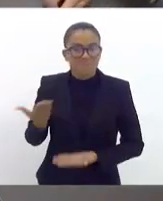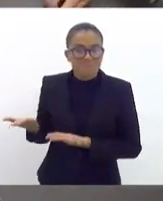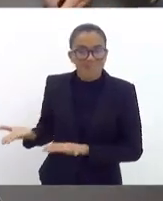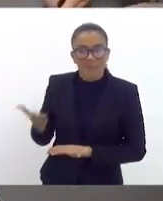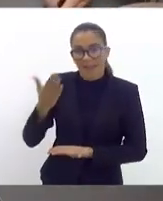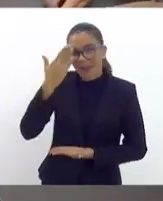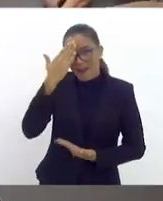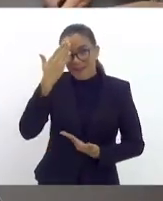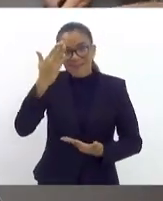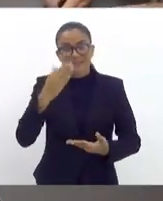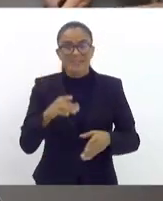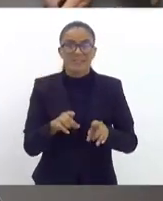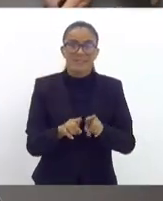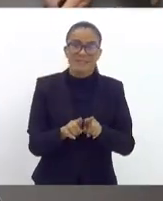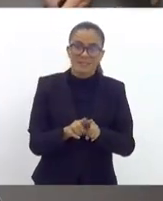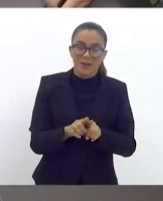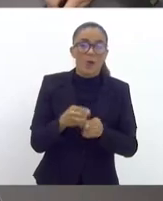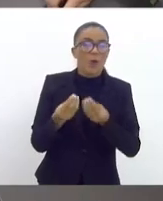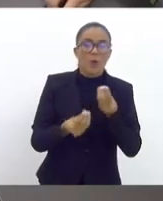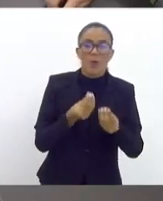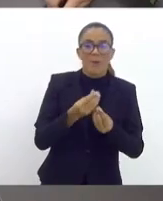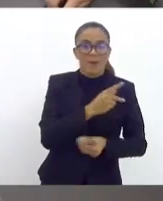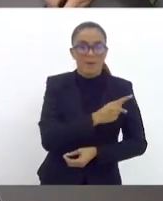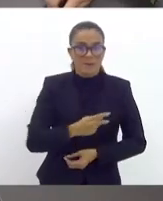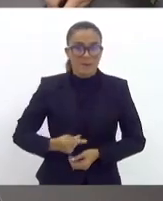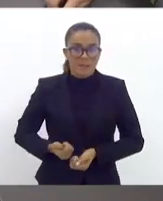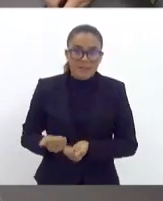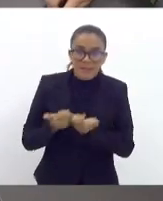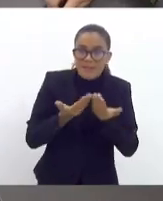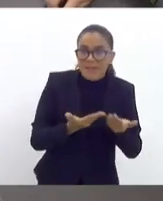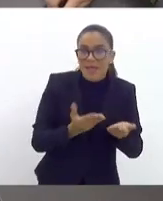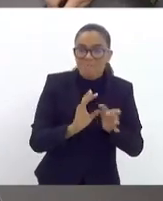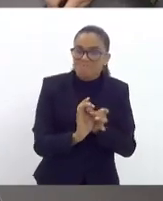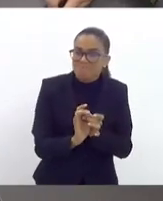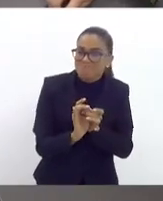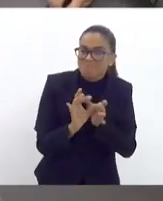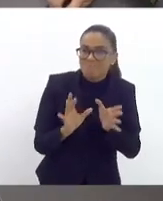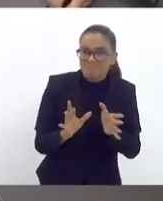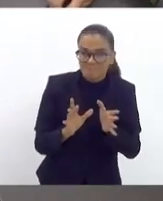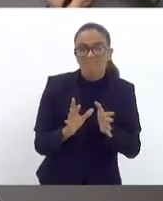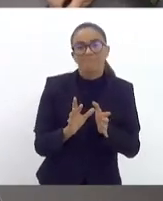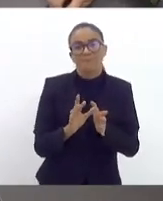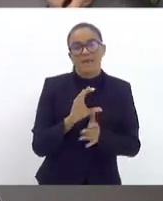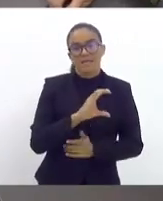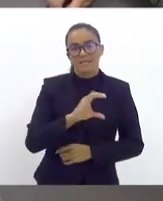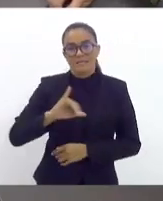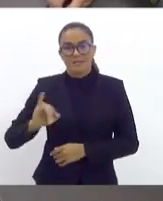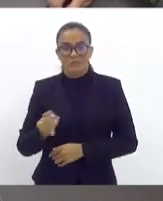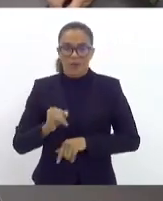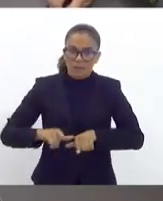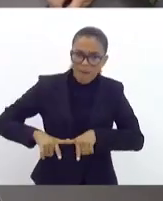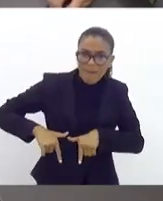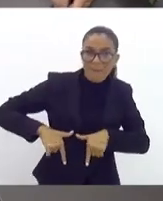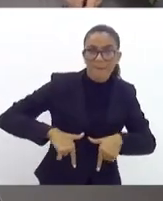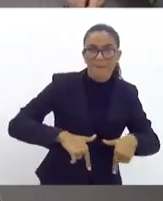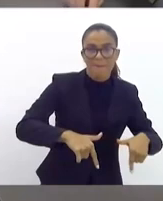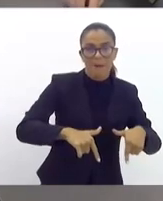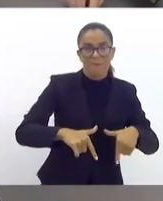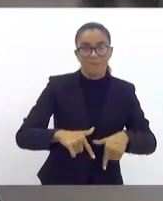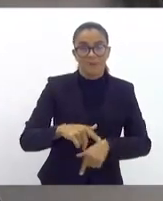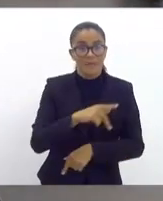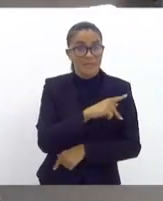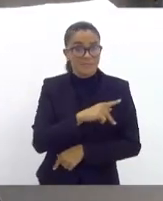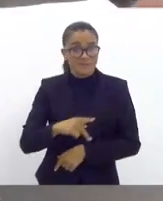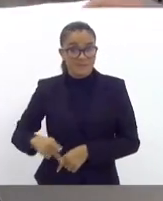a forma com que a presidência da casa tem dado toda a liberdade para ccj atuar Presidente nesse